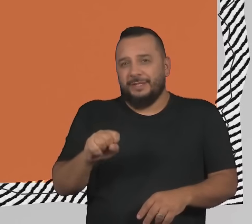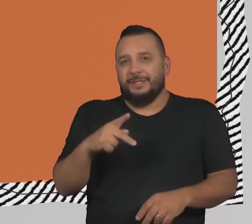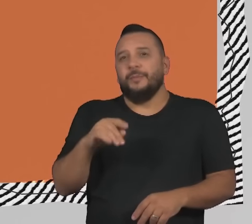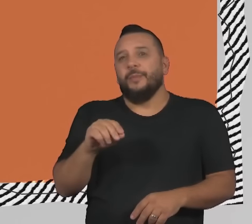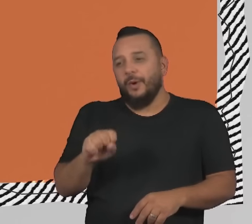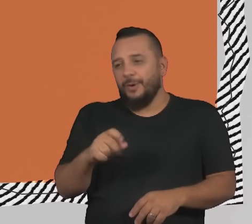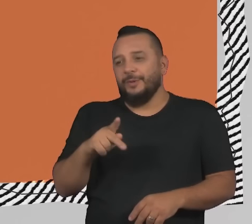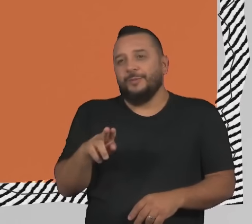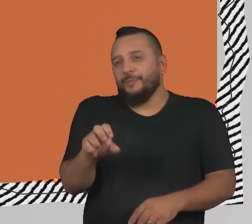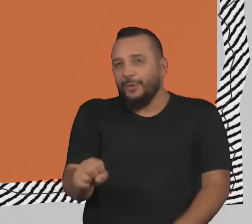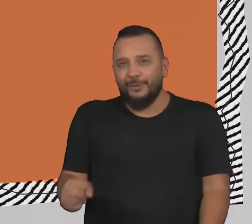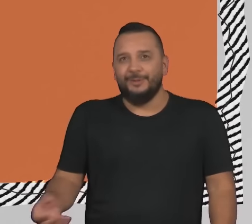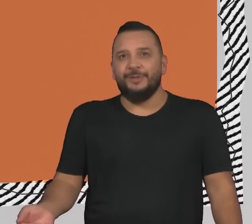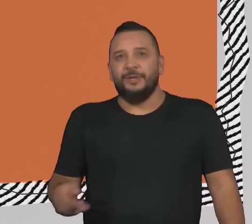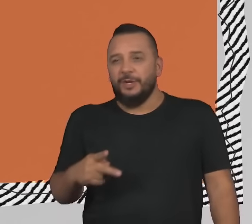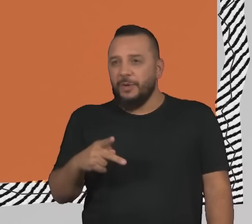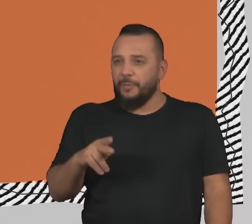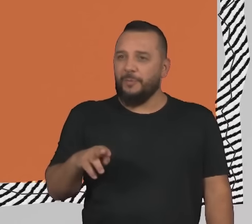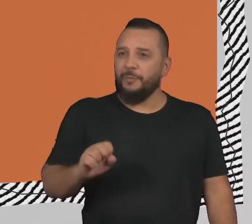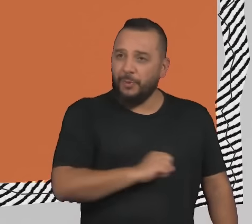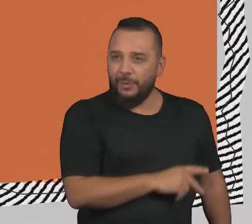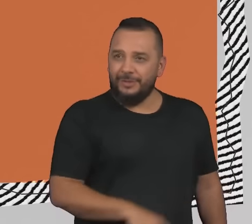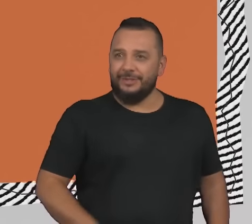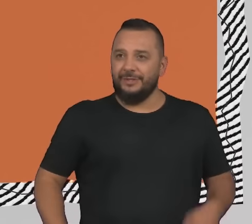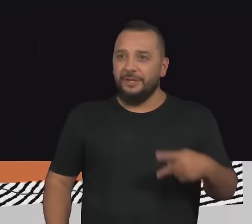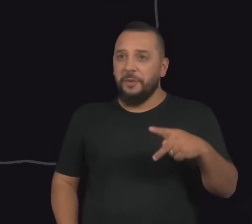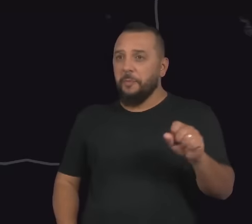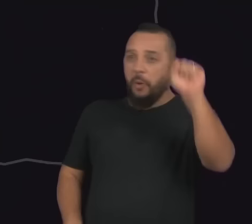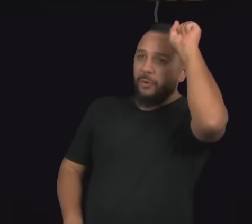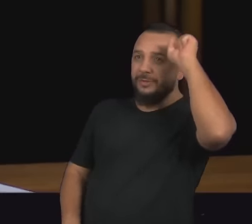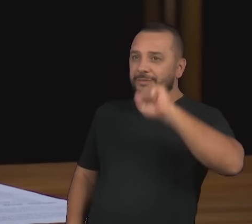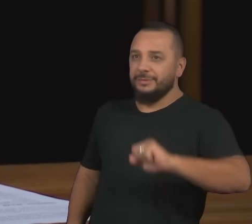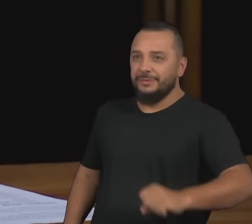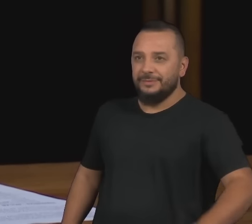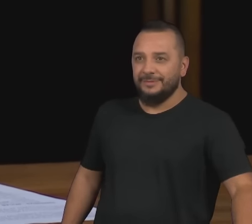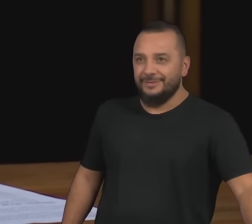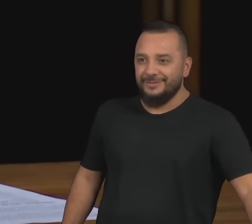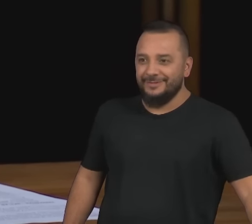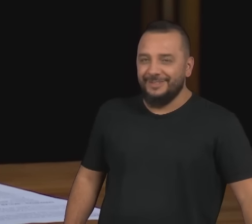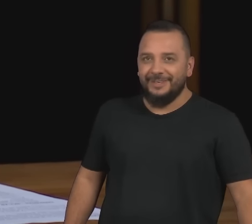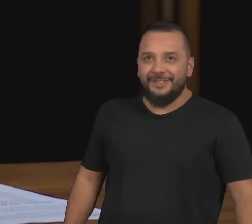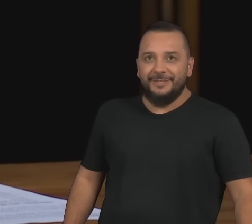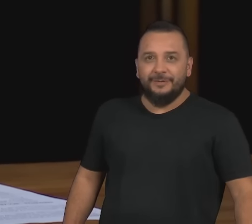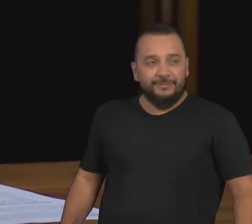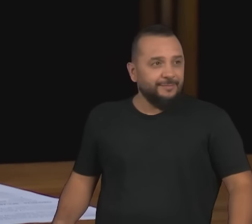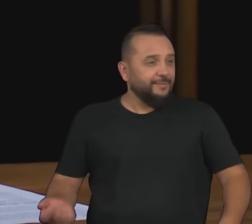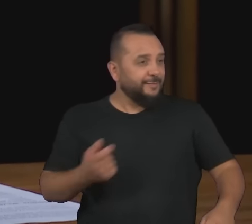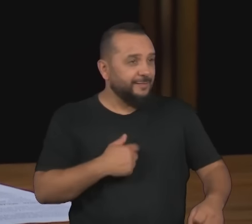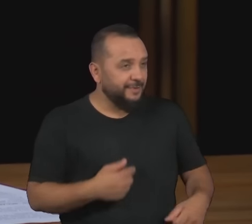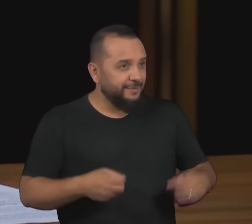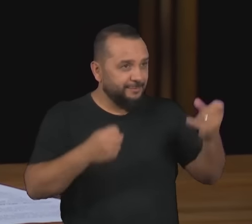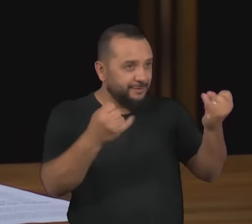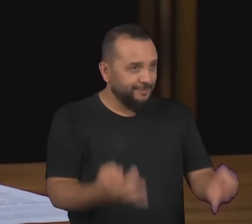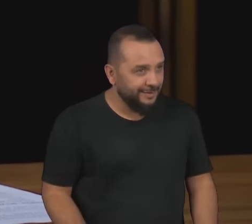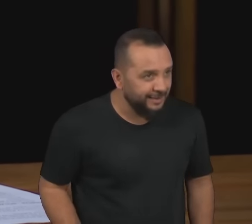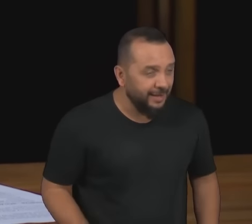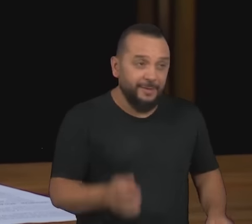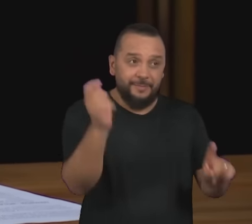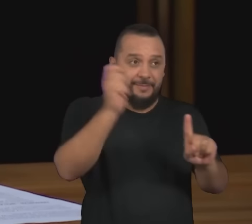pus, pus, pus, pus. Eu tenho que avisar para eles que em setembro está